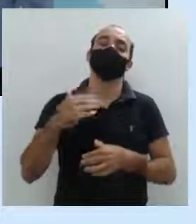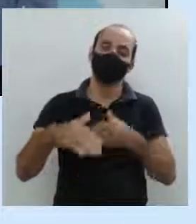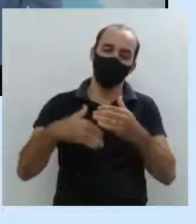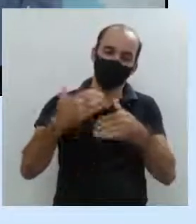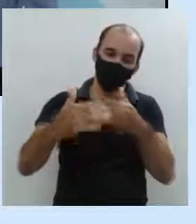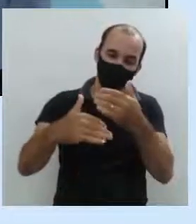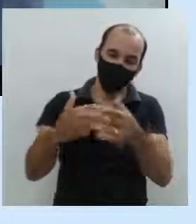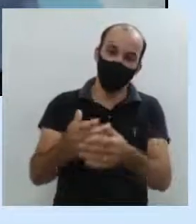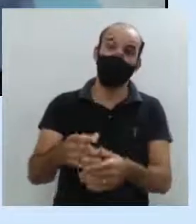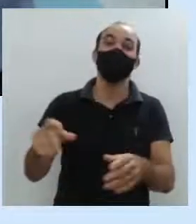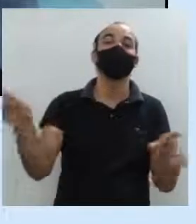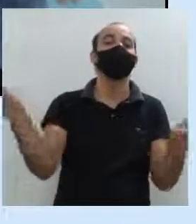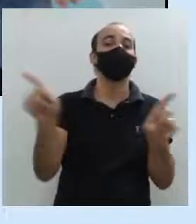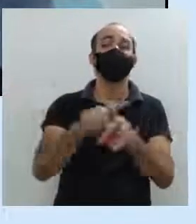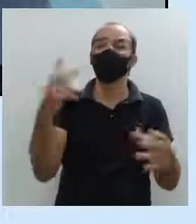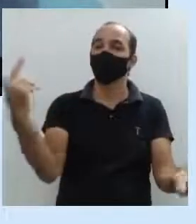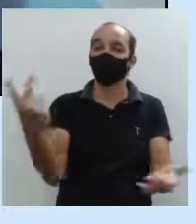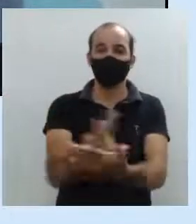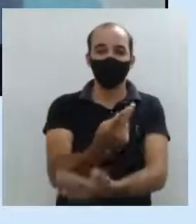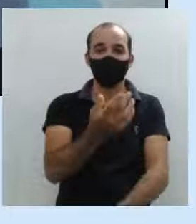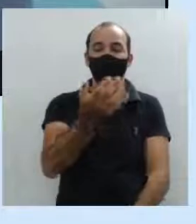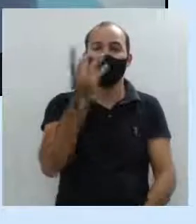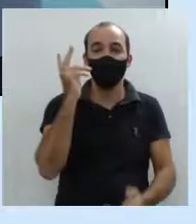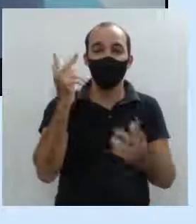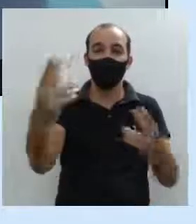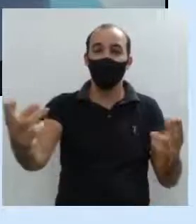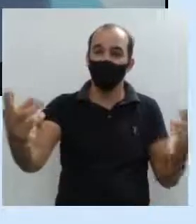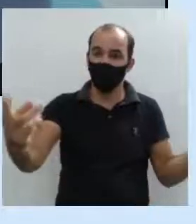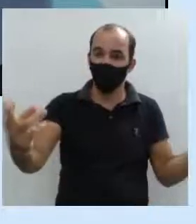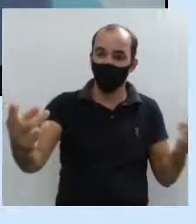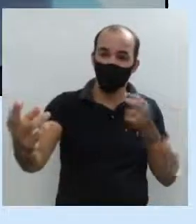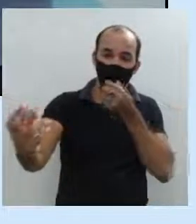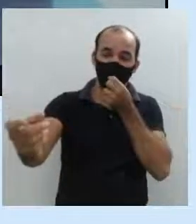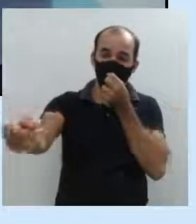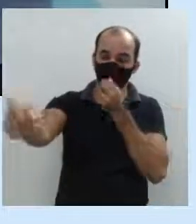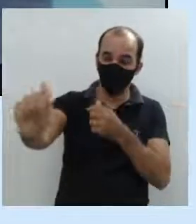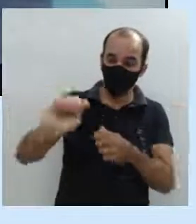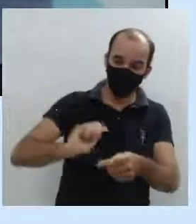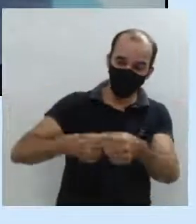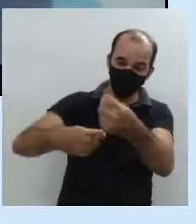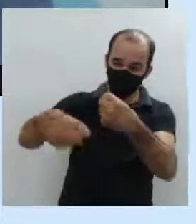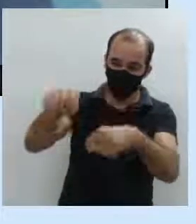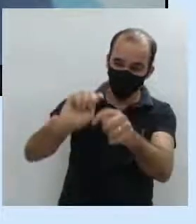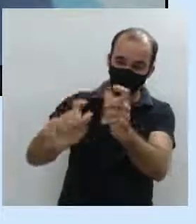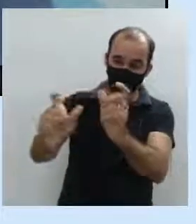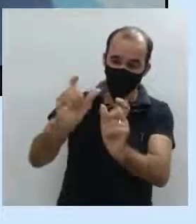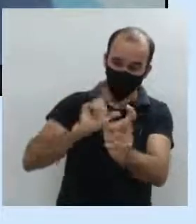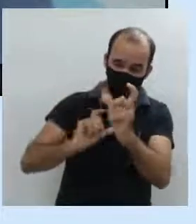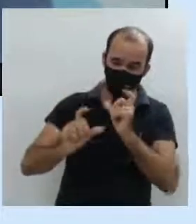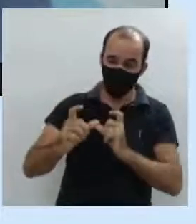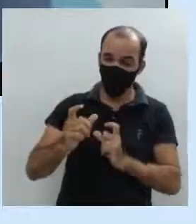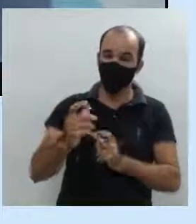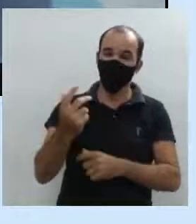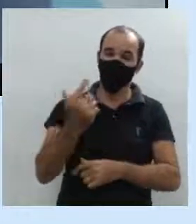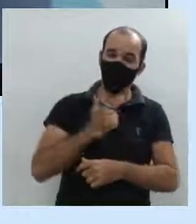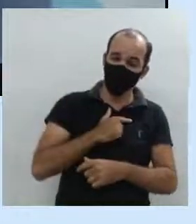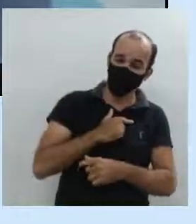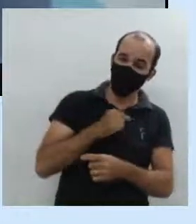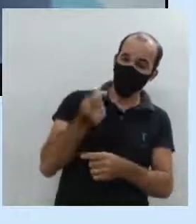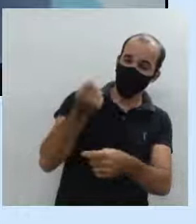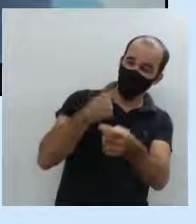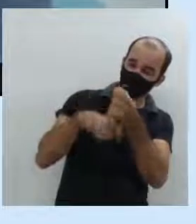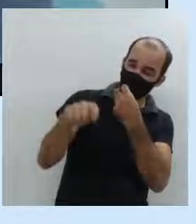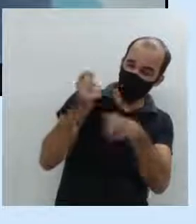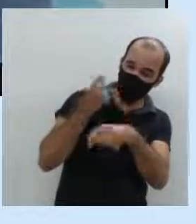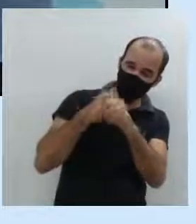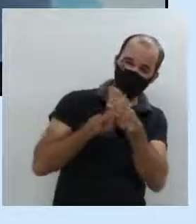você, diz que também você é feio e você vai para outro. Por quê? Na sociedade pós-moderna, nesses relacionamentos